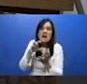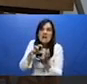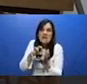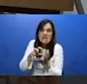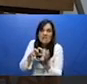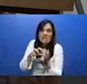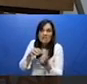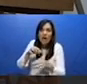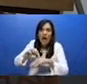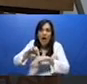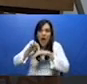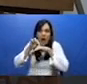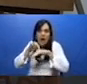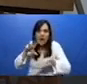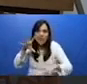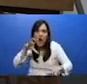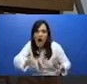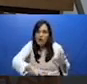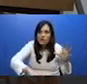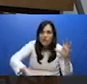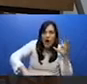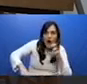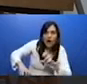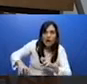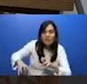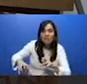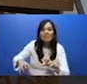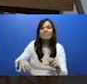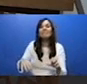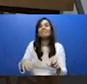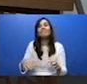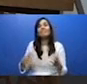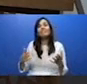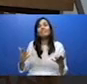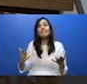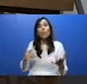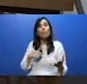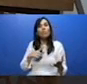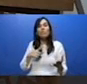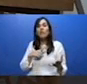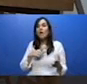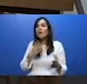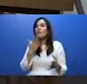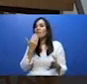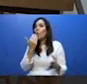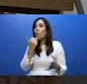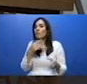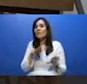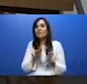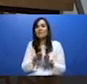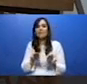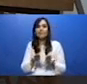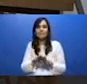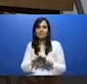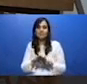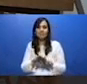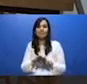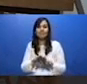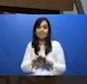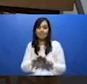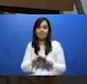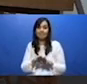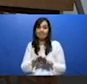se alimentam de outros animais. Sem esses animais, os carnívoros não têm com